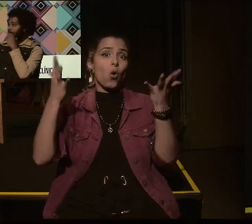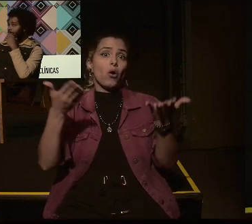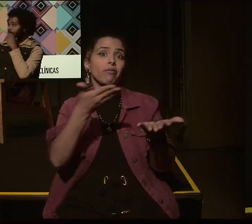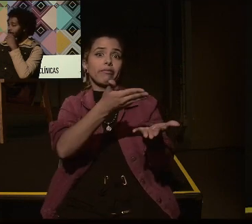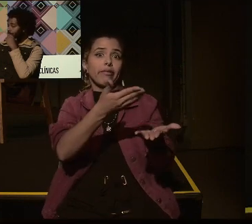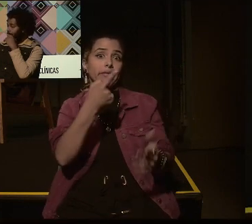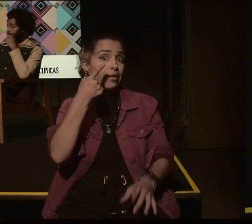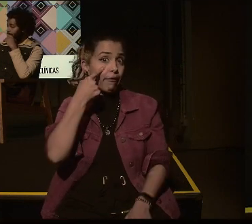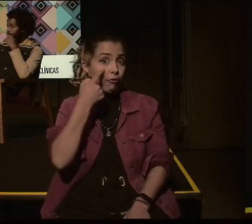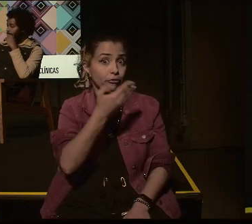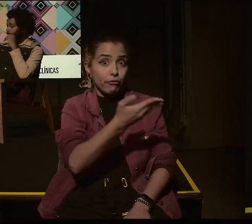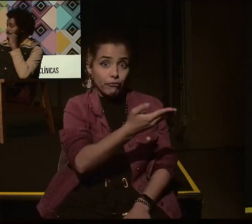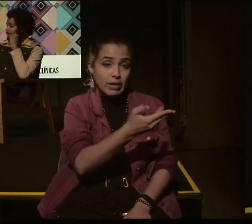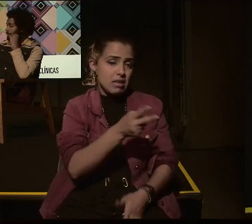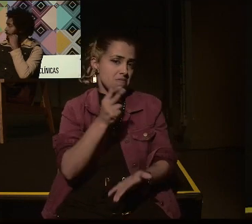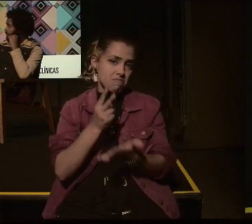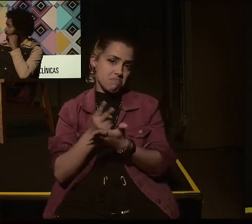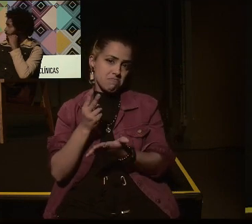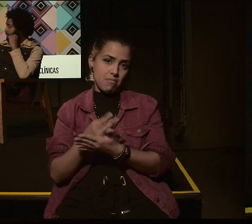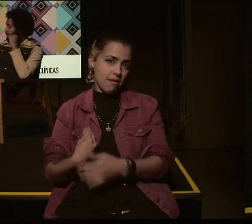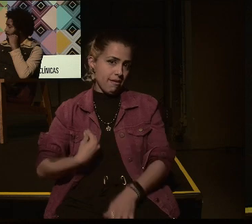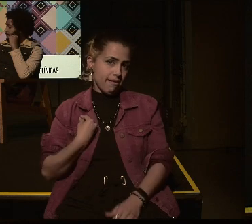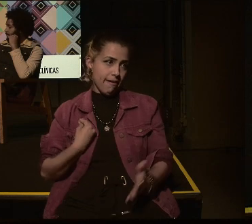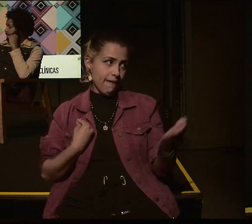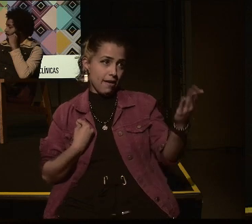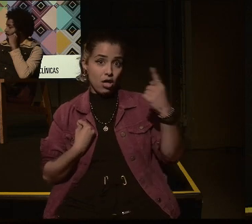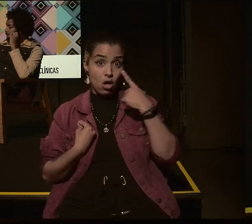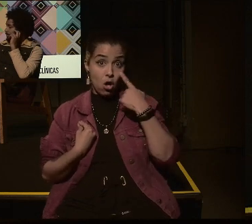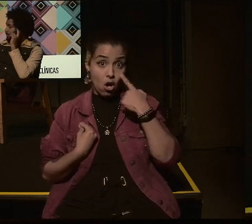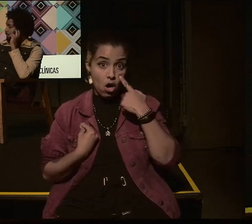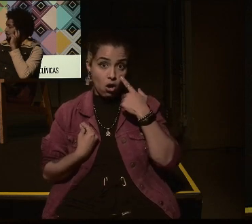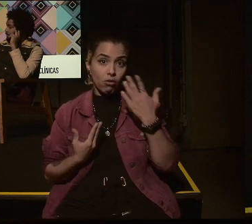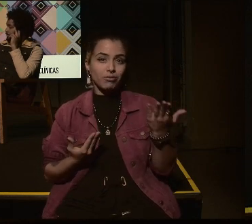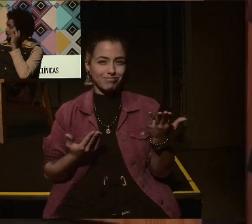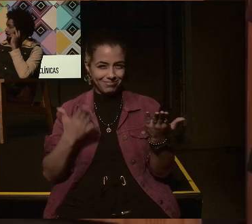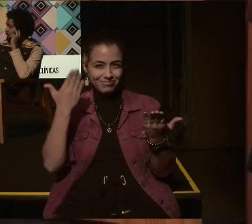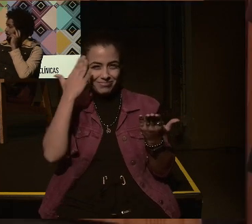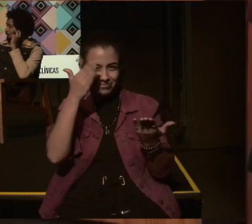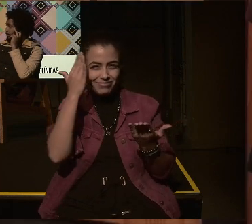Não, sempre existiu. A questão é quando você vai